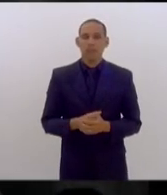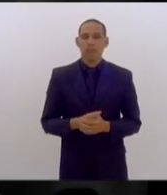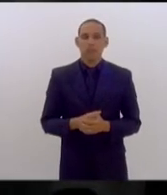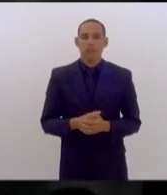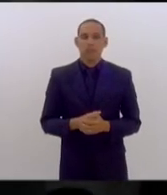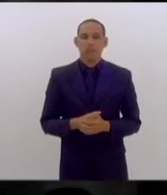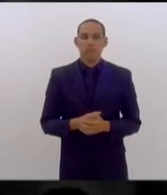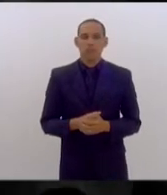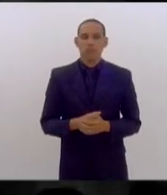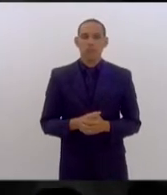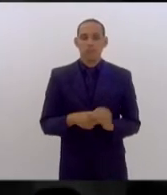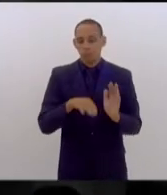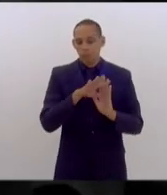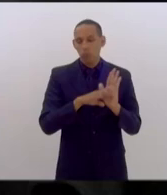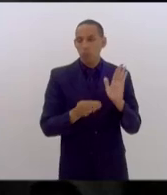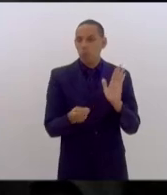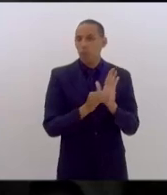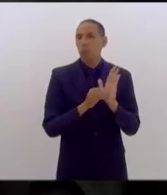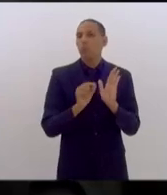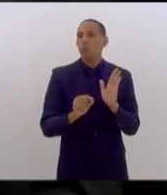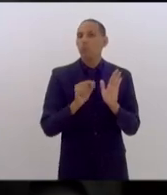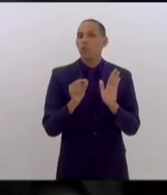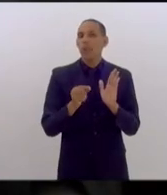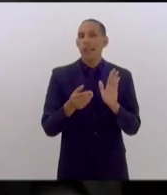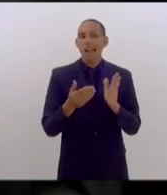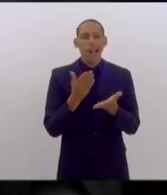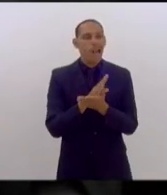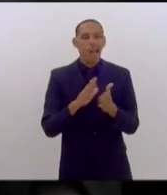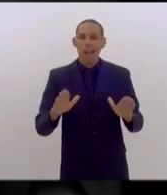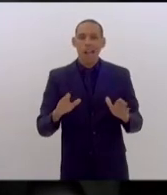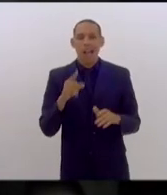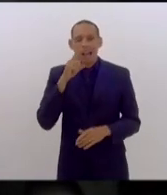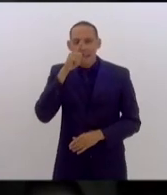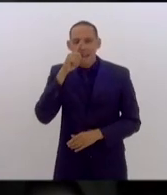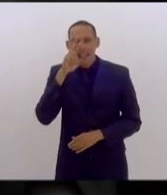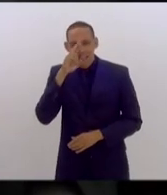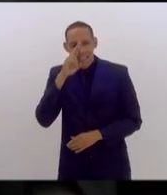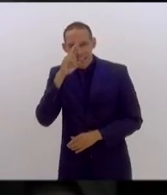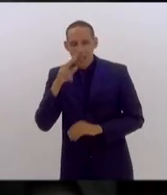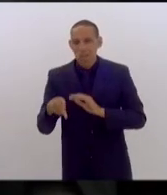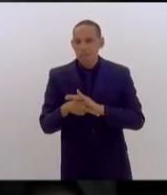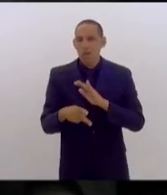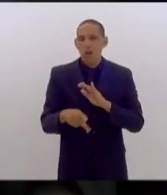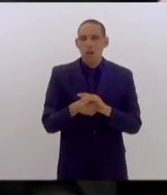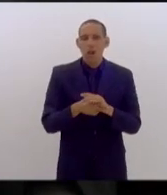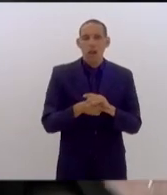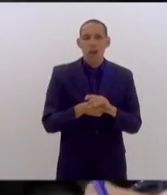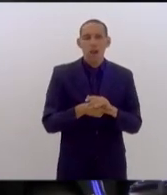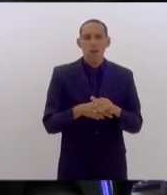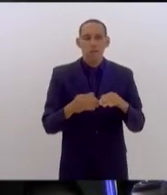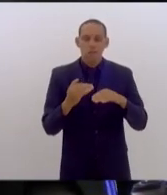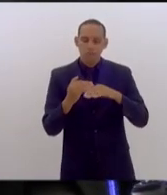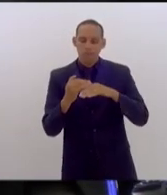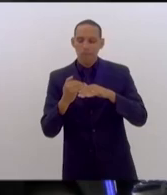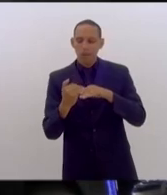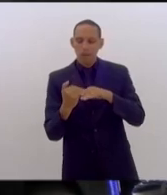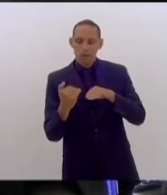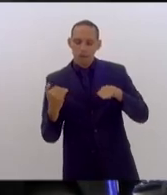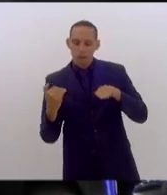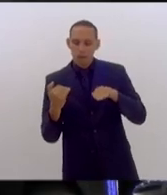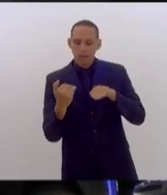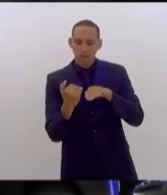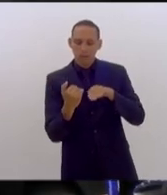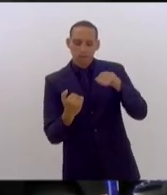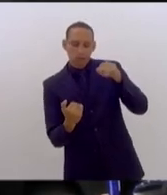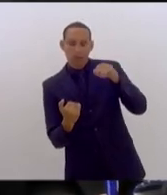e o econogás que contém pre a eliminação dos riscos inerentes entre os espaços Horizon vantagens e diferenças de